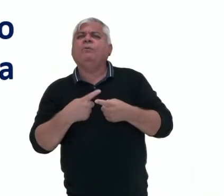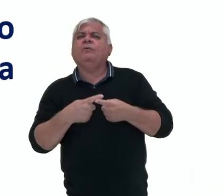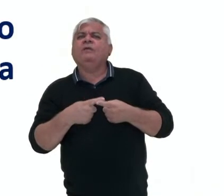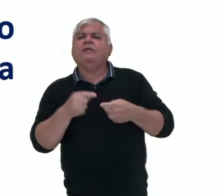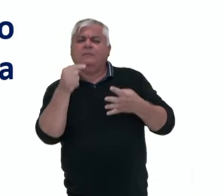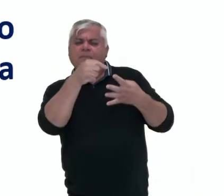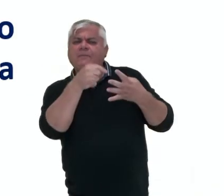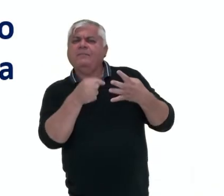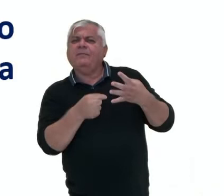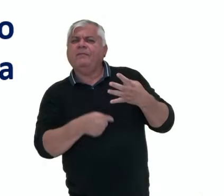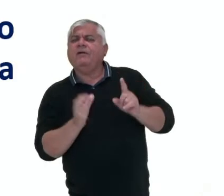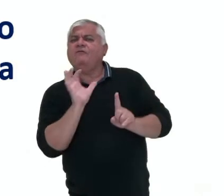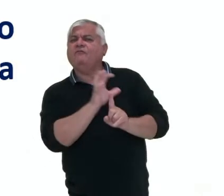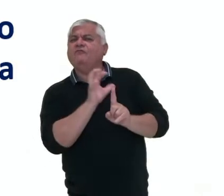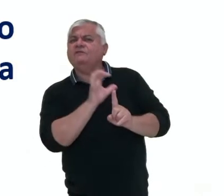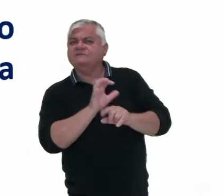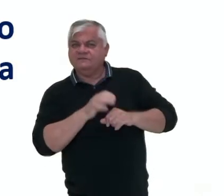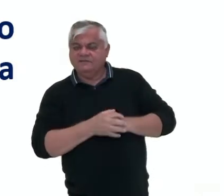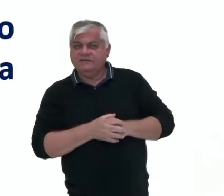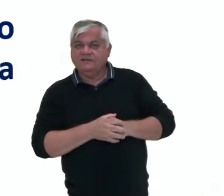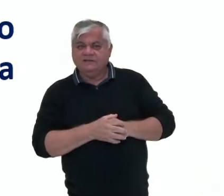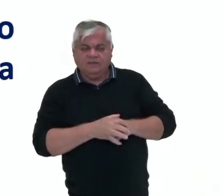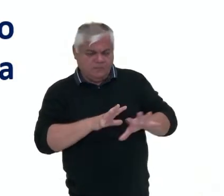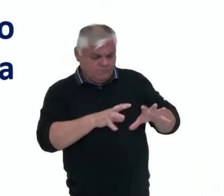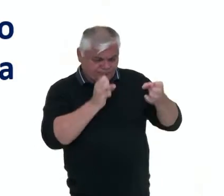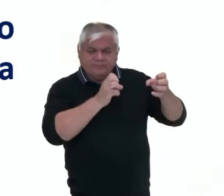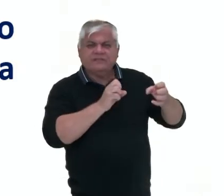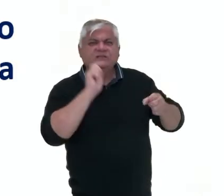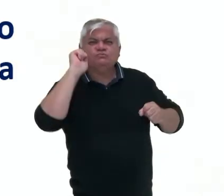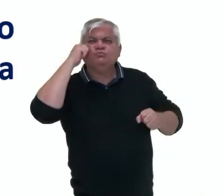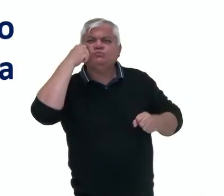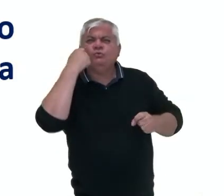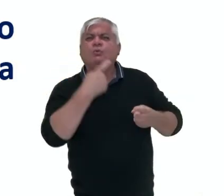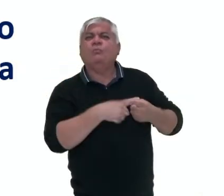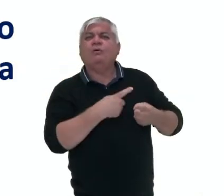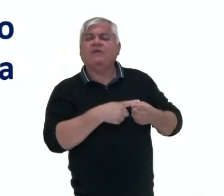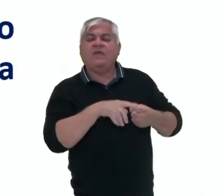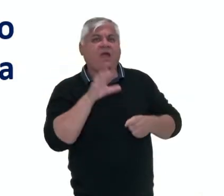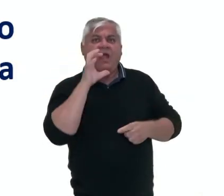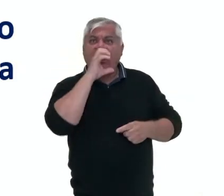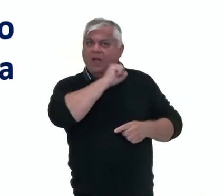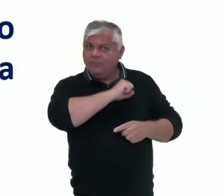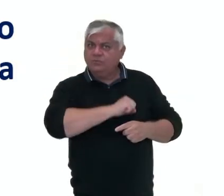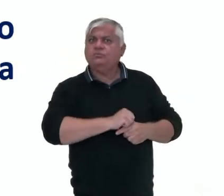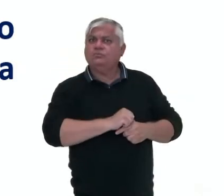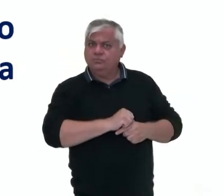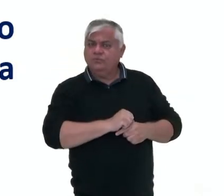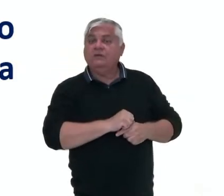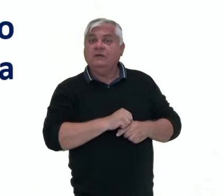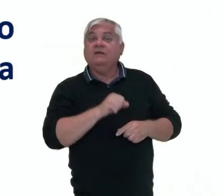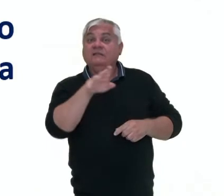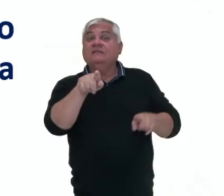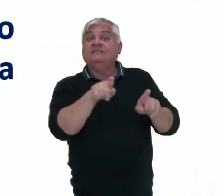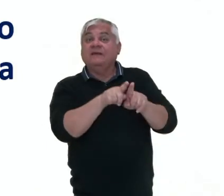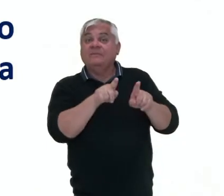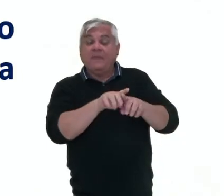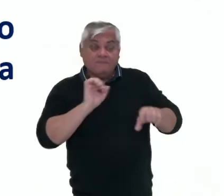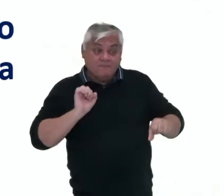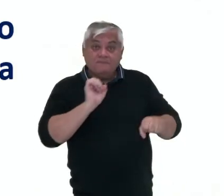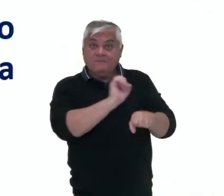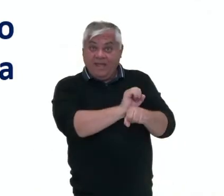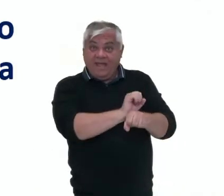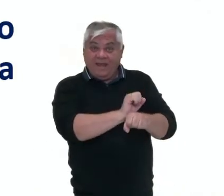fatores que a influenciam. A reação de escurecimento das frutas ocorre com velocidade relativamente alta e para barrar a